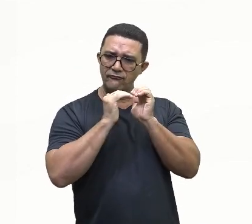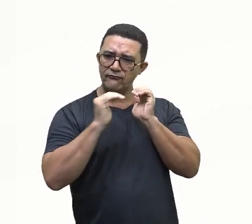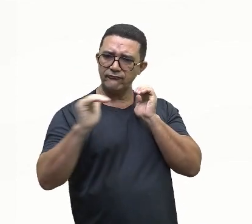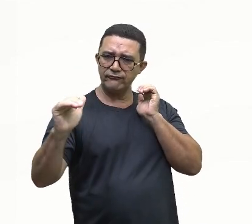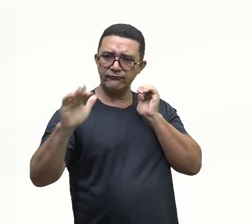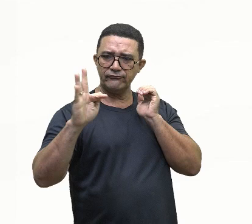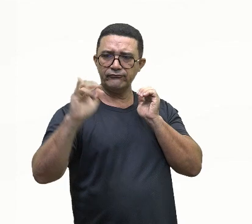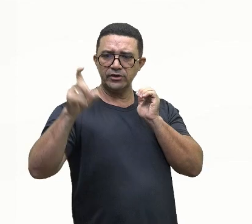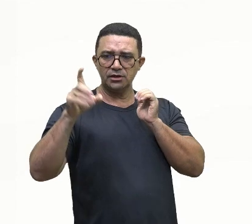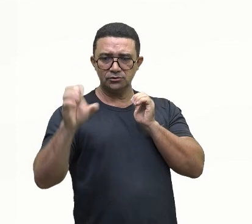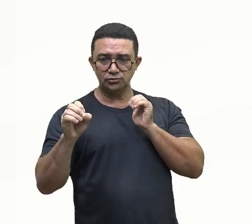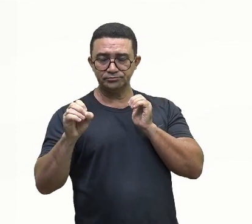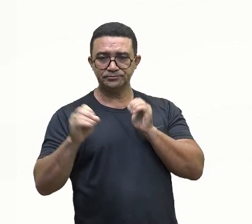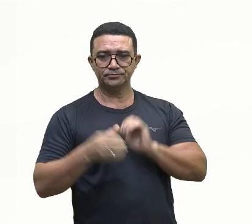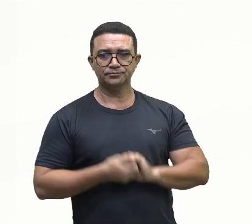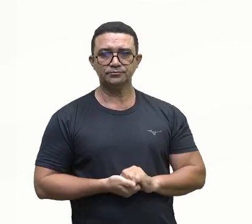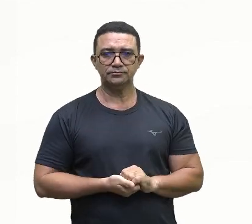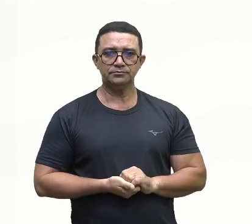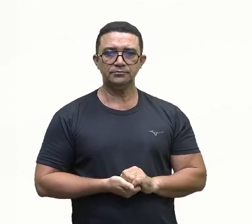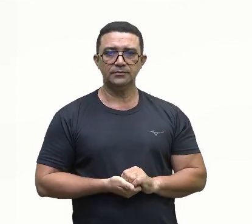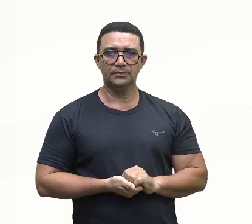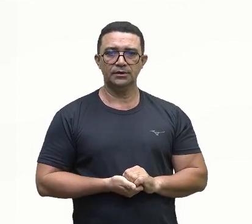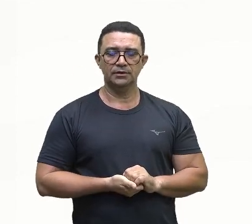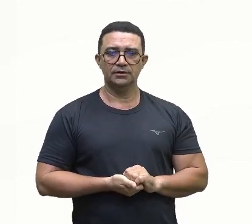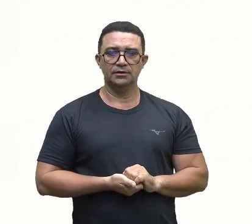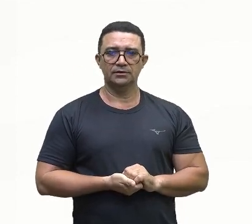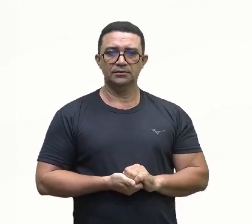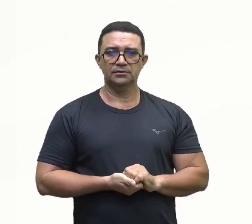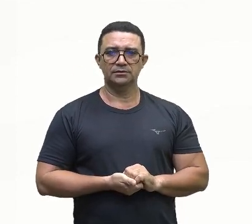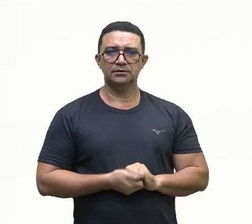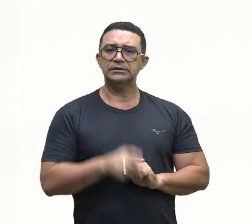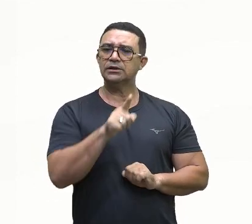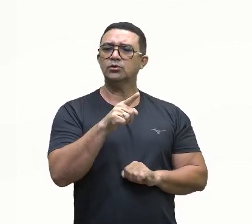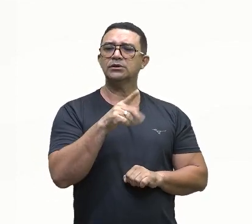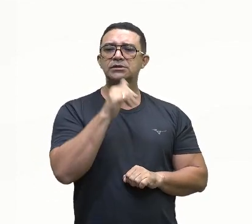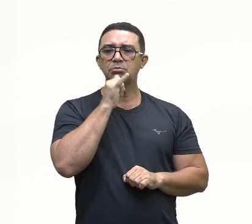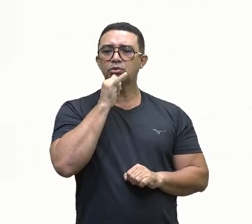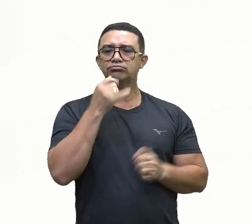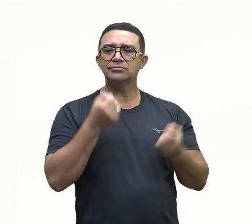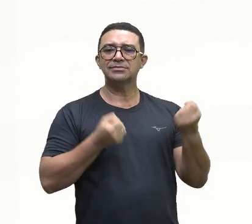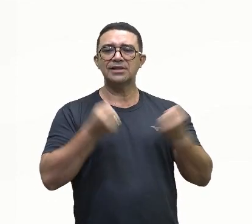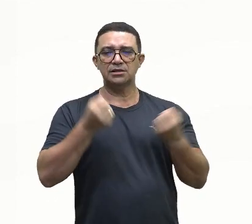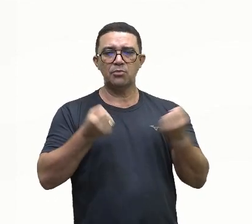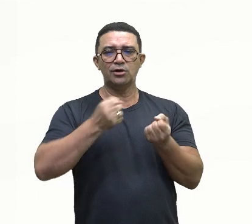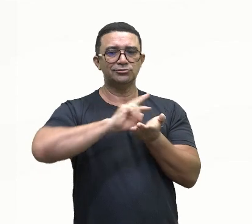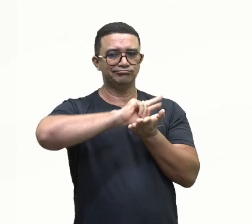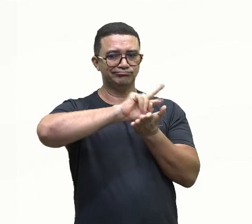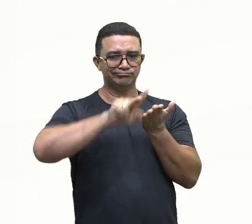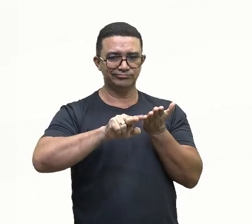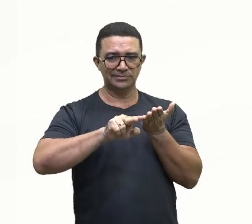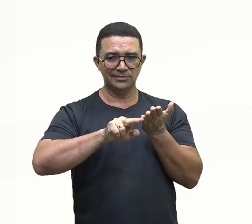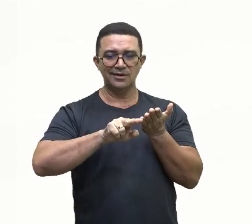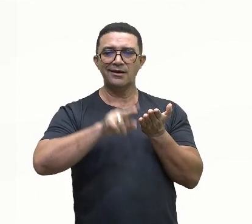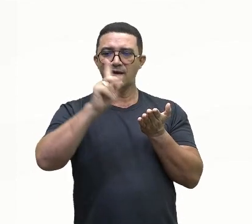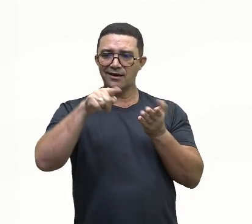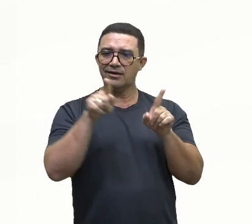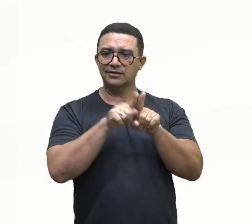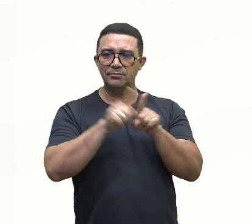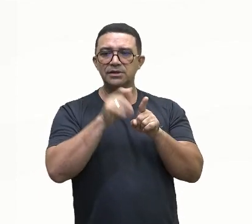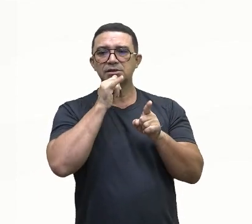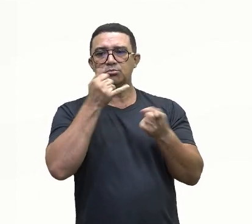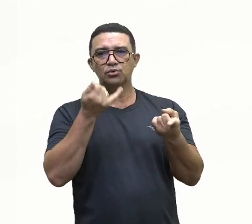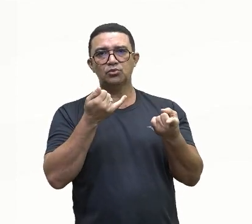transporte? O seu transporte também vem ser uma despesa que você utiliza todos os meses, não é